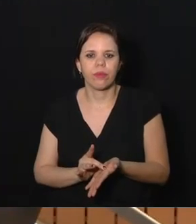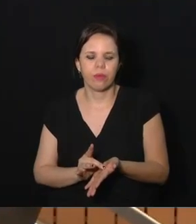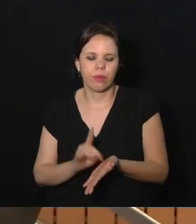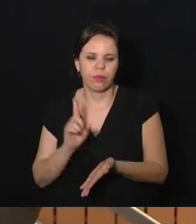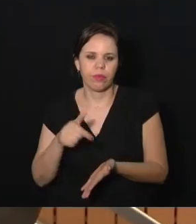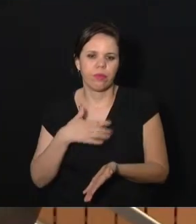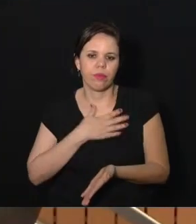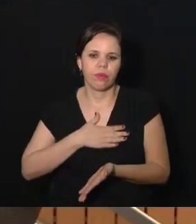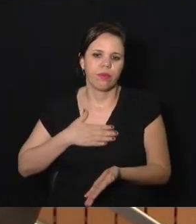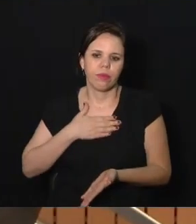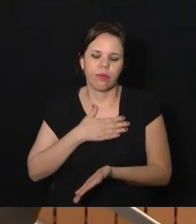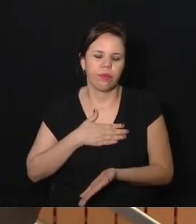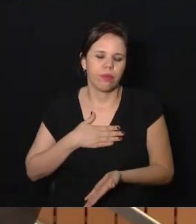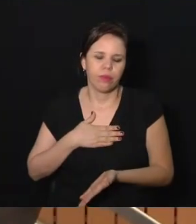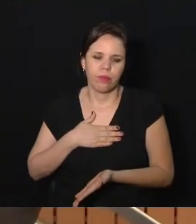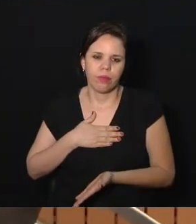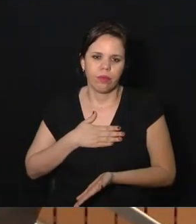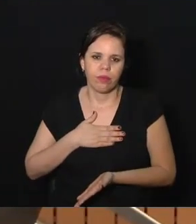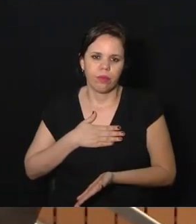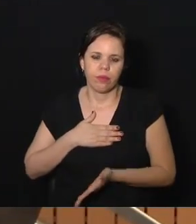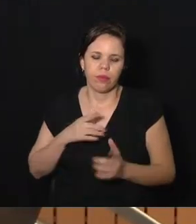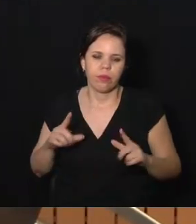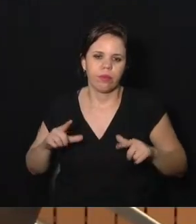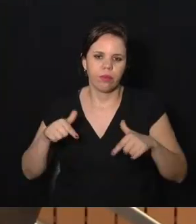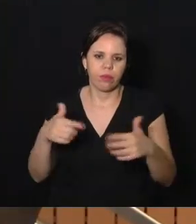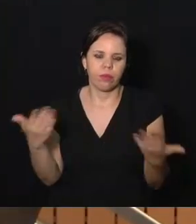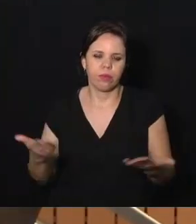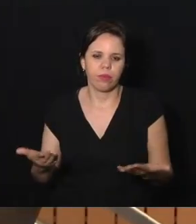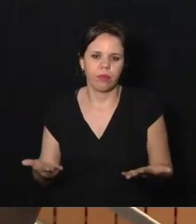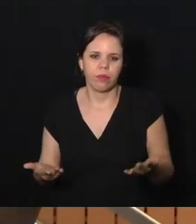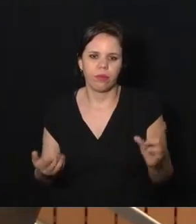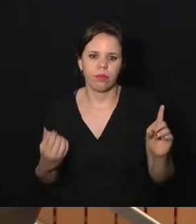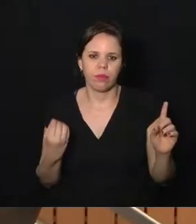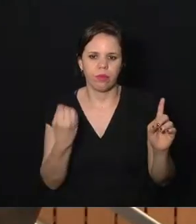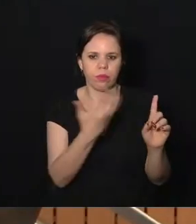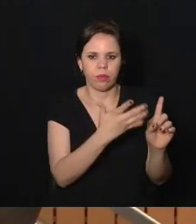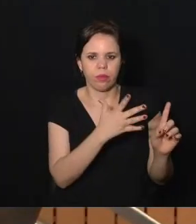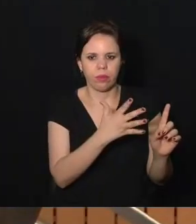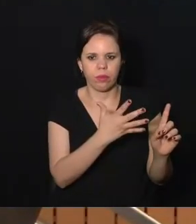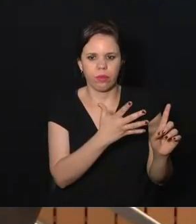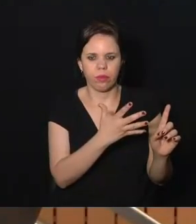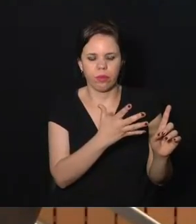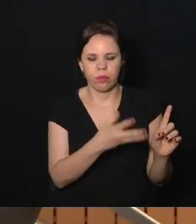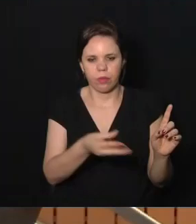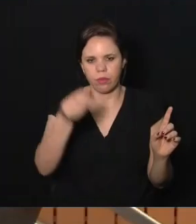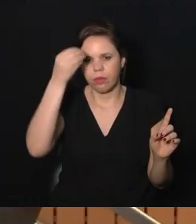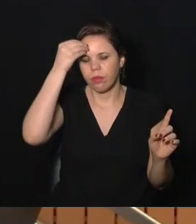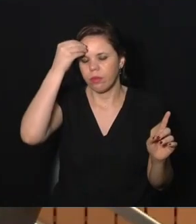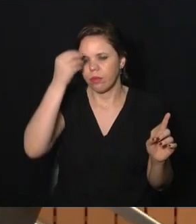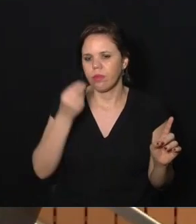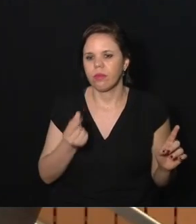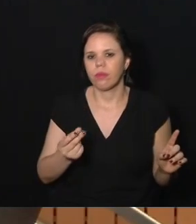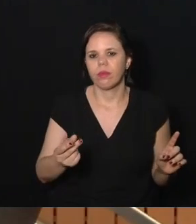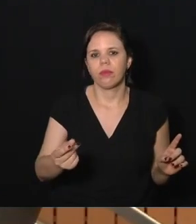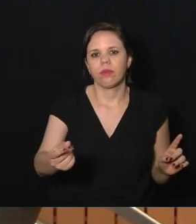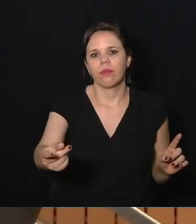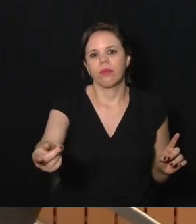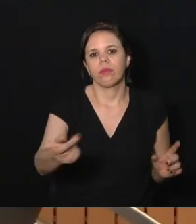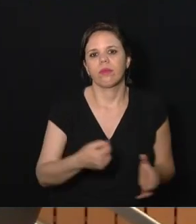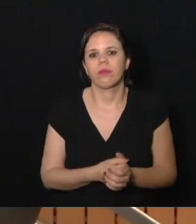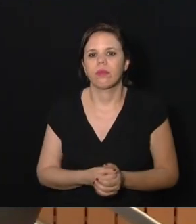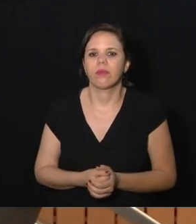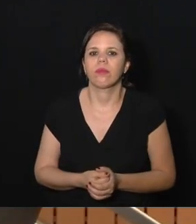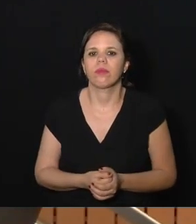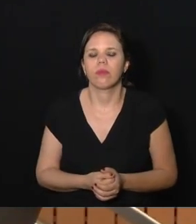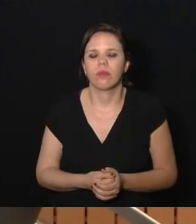maior recompensa. E esse ato de hoje, pode ter certeza que vai ficar marcado para o resto da minha vida. E